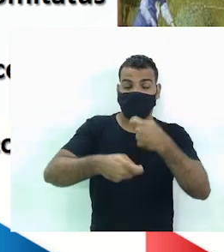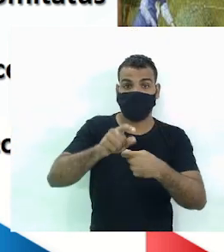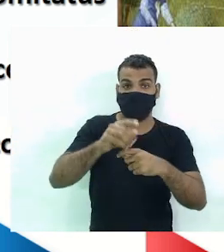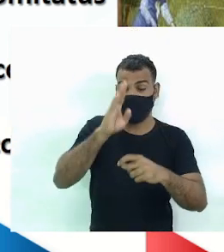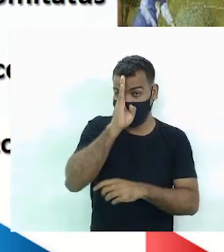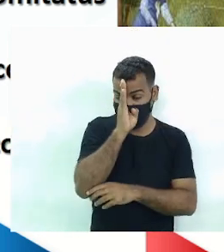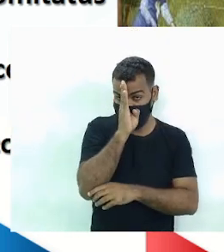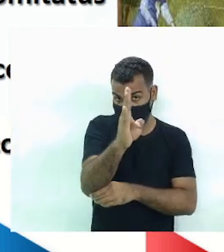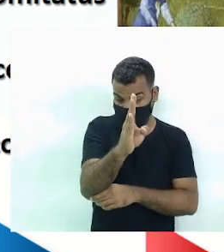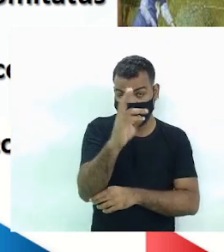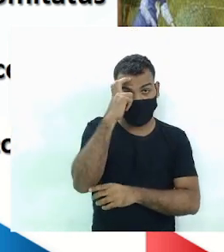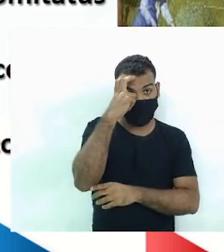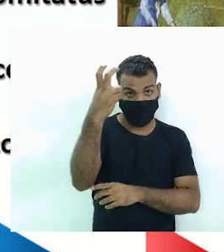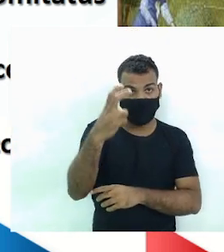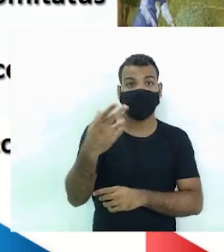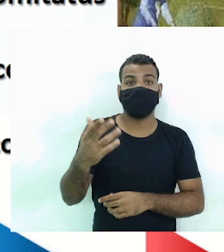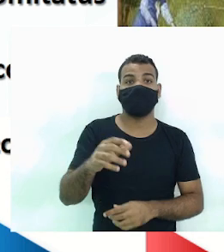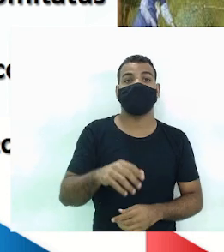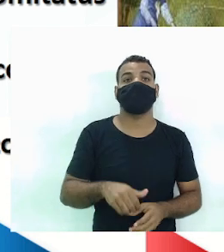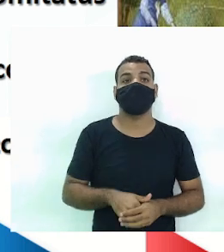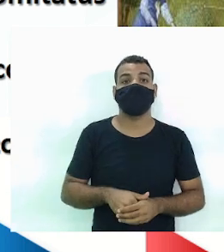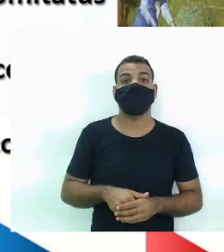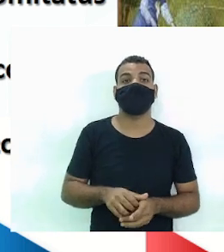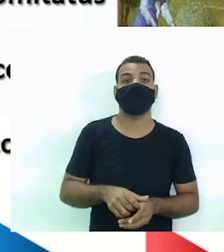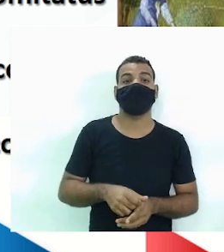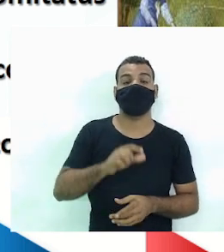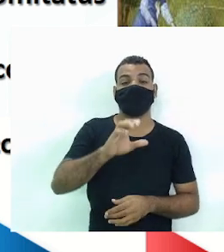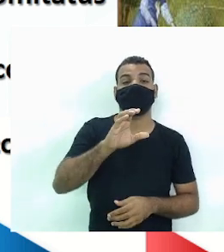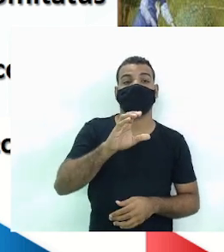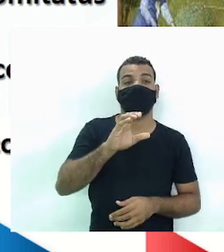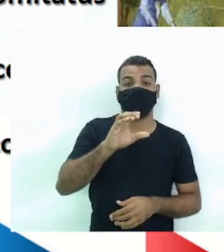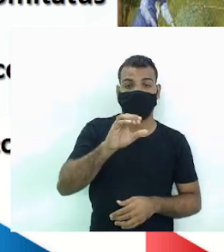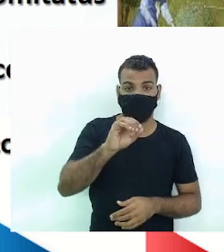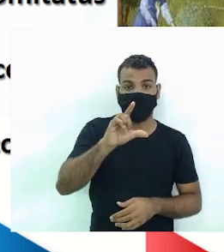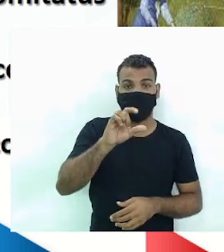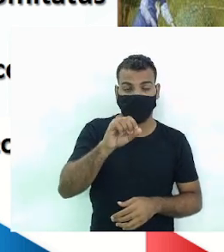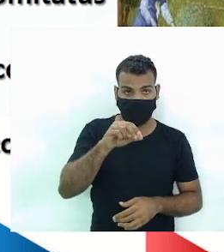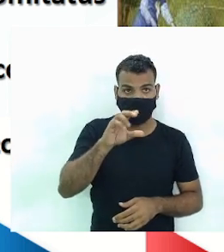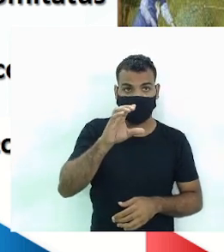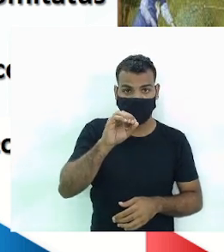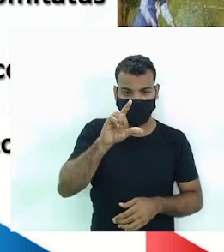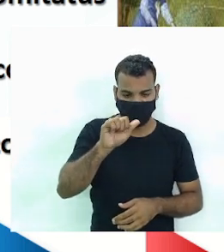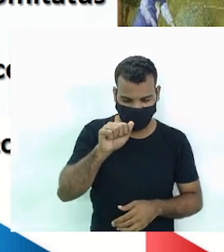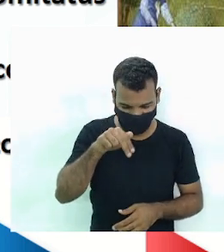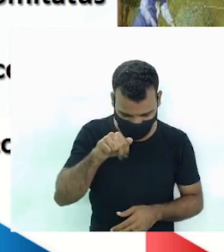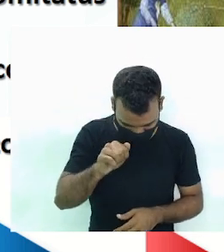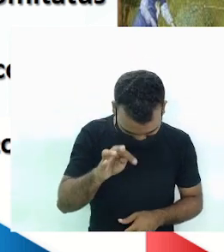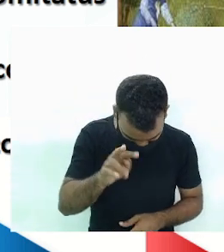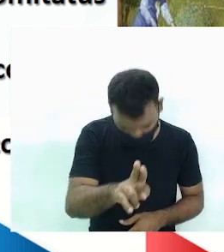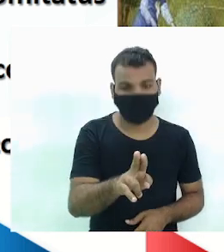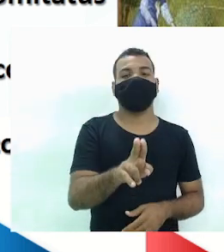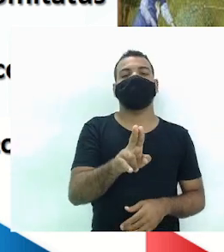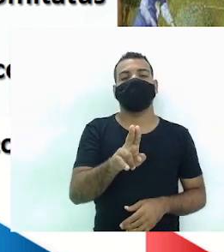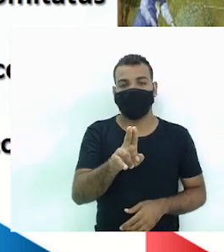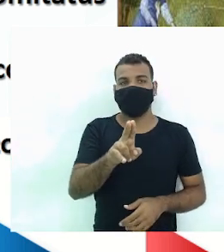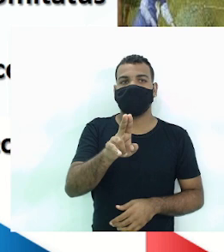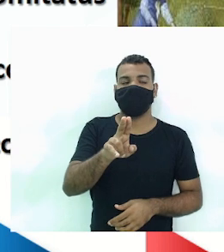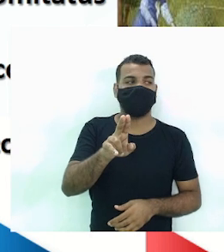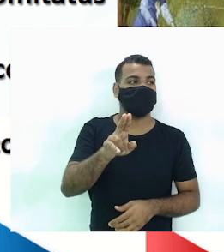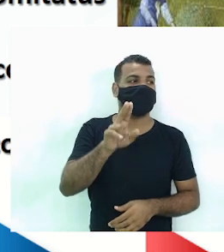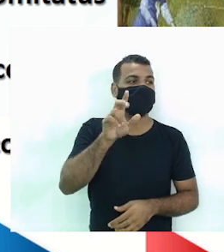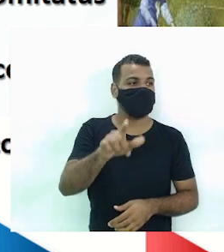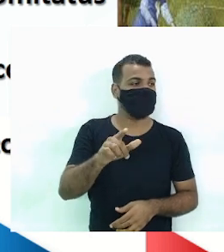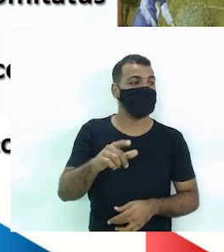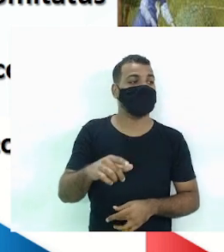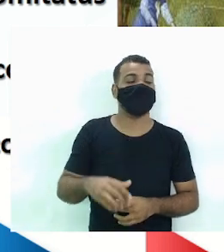elemento principal da cultura era o colanato, quase que não sai, que é o servilismo. Portanto,